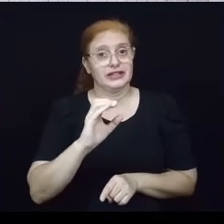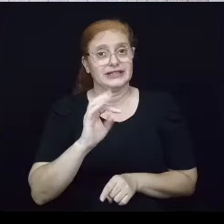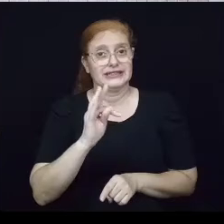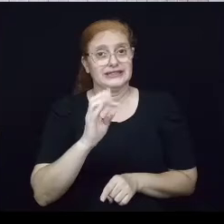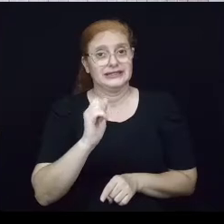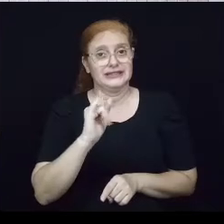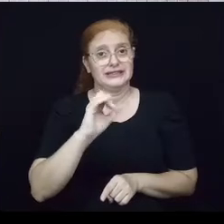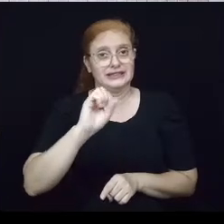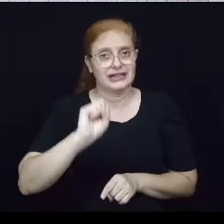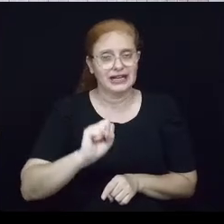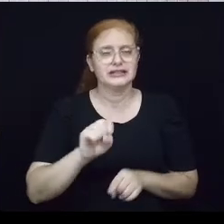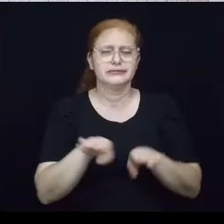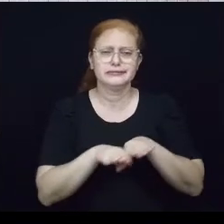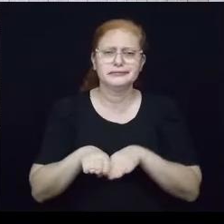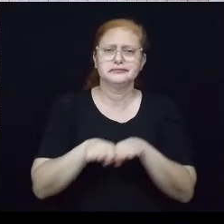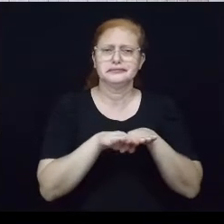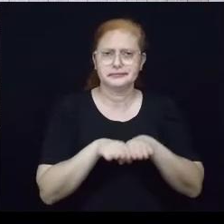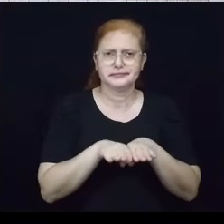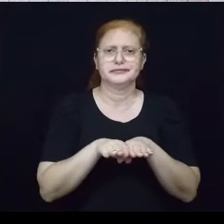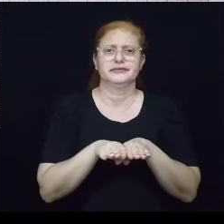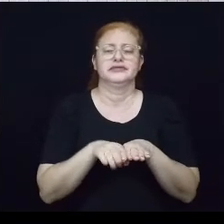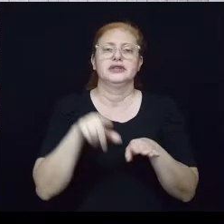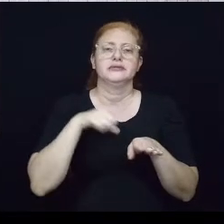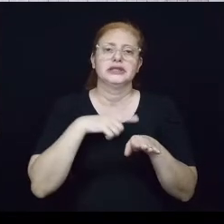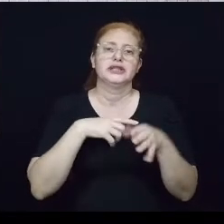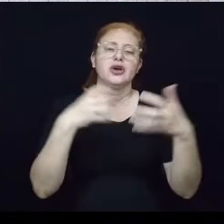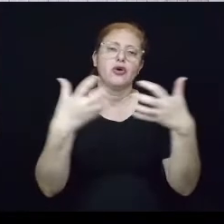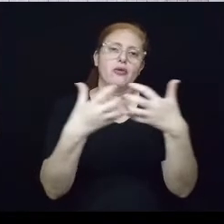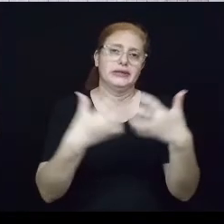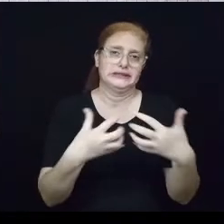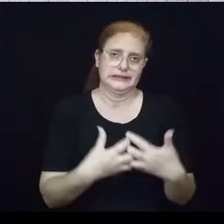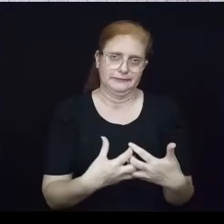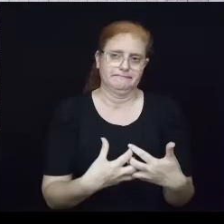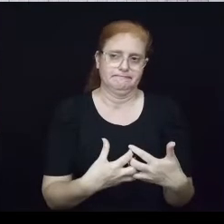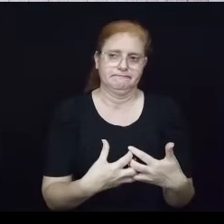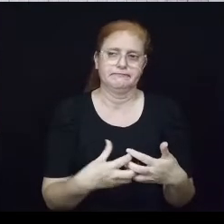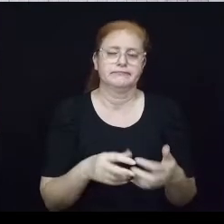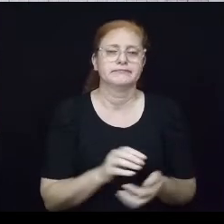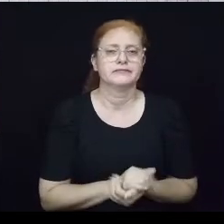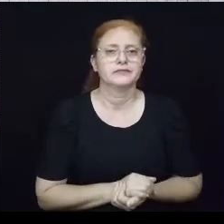padrão para gerar uma certa complexidade.